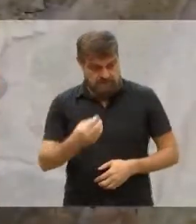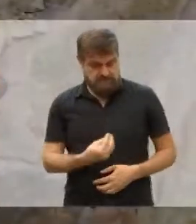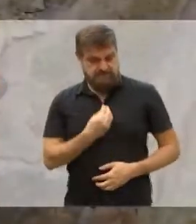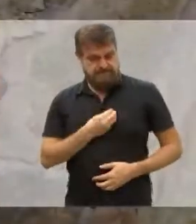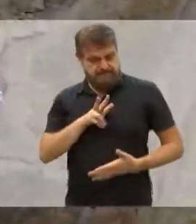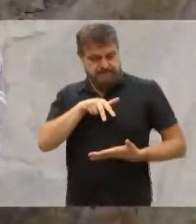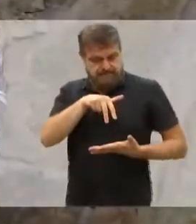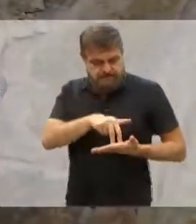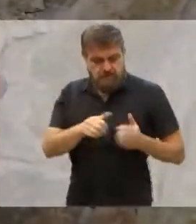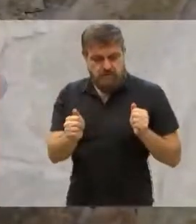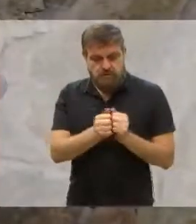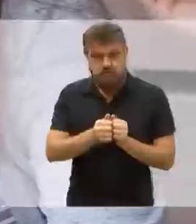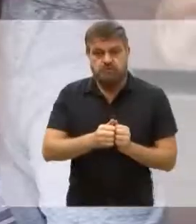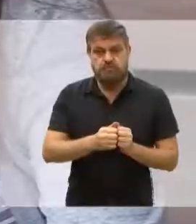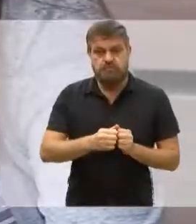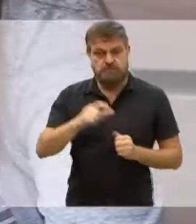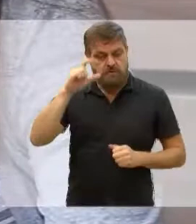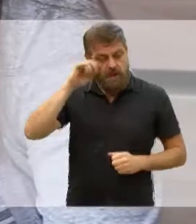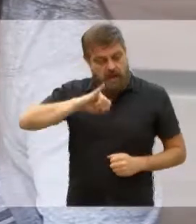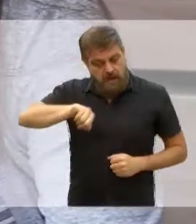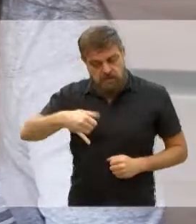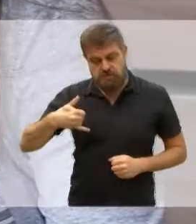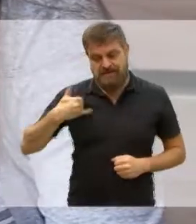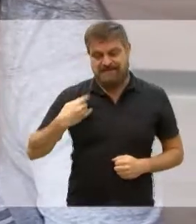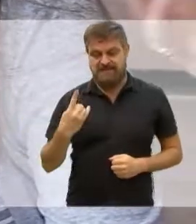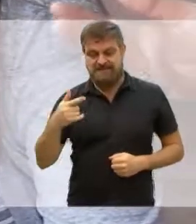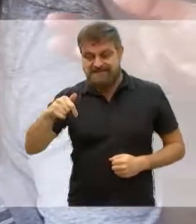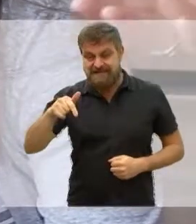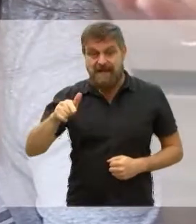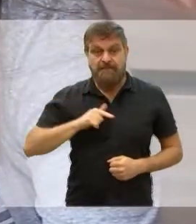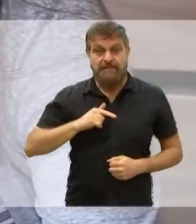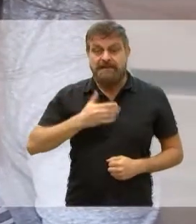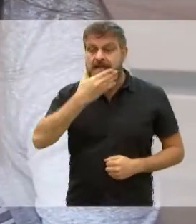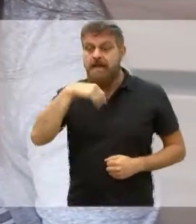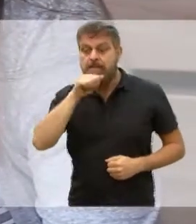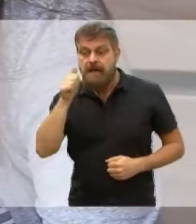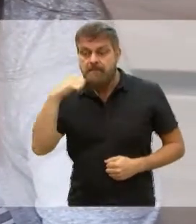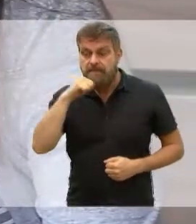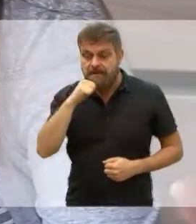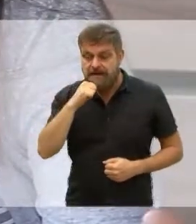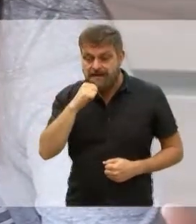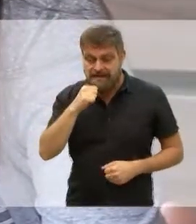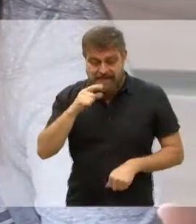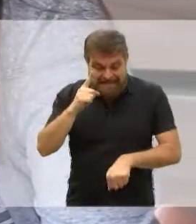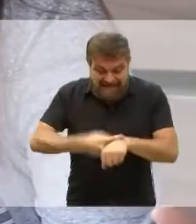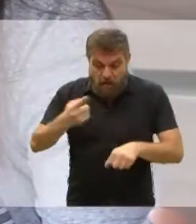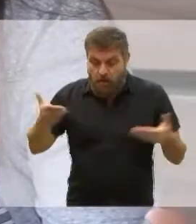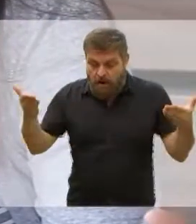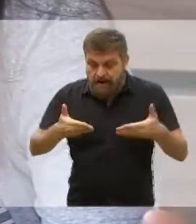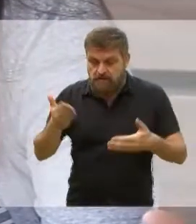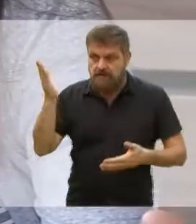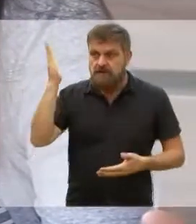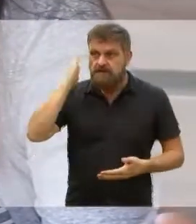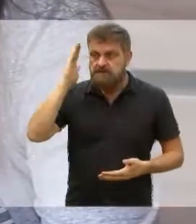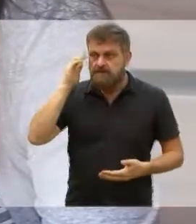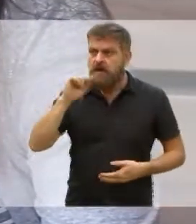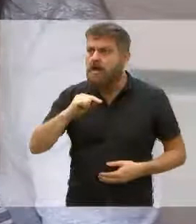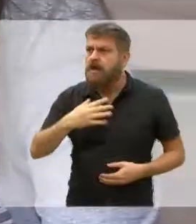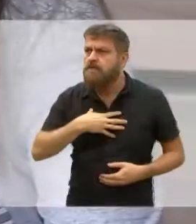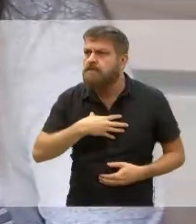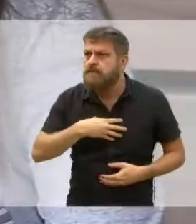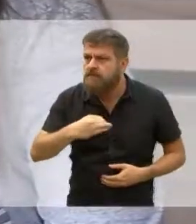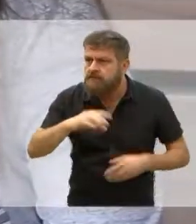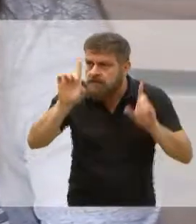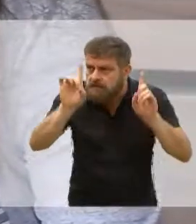está aqui com a Júlia com 17 anos, mas tem pais que estão recebendo a notícia agora. Sim, o começo